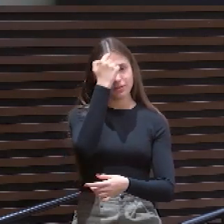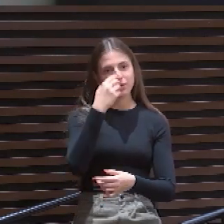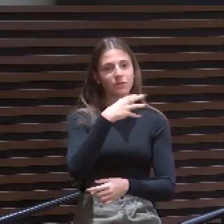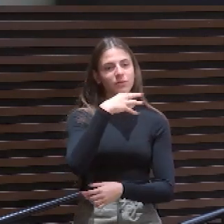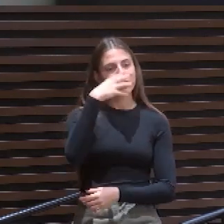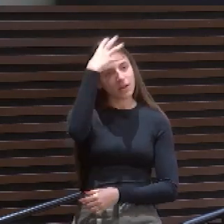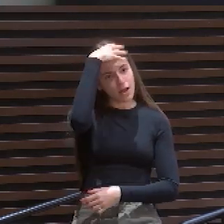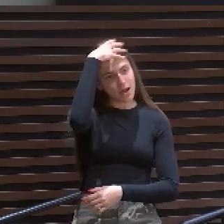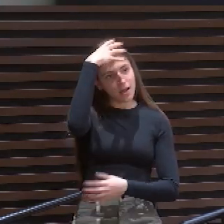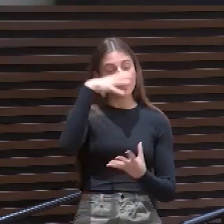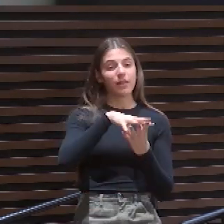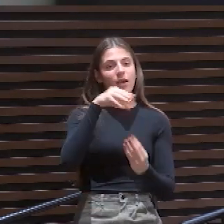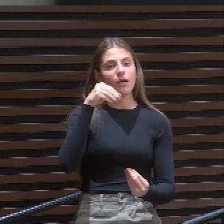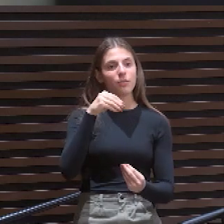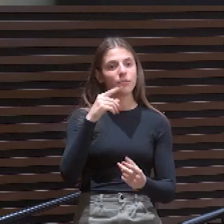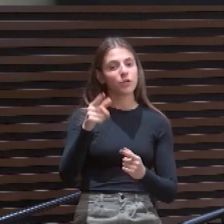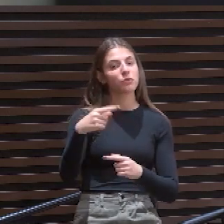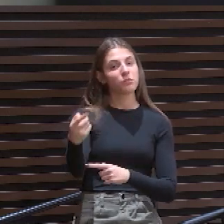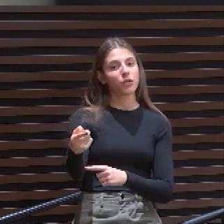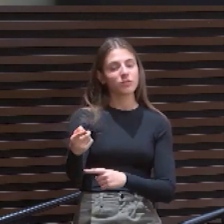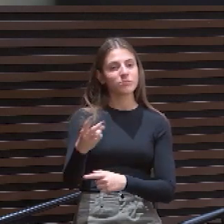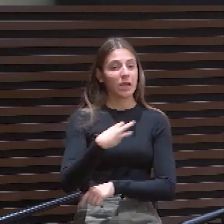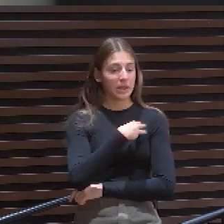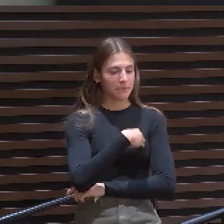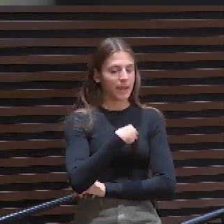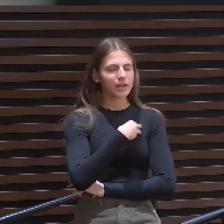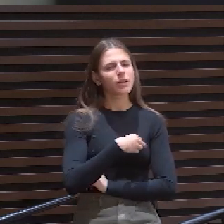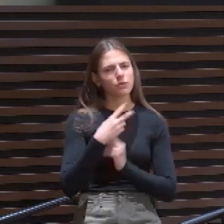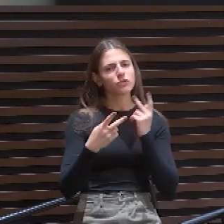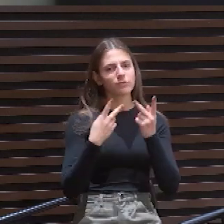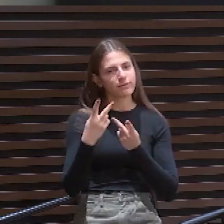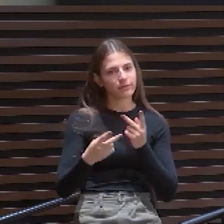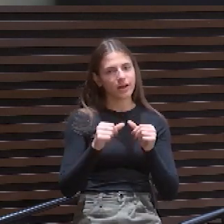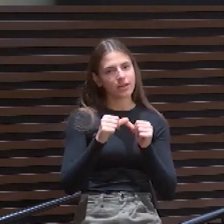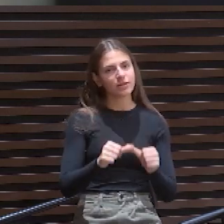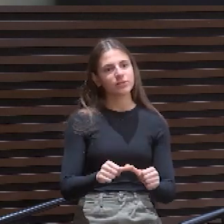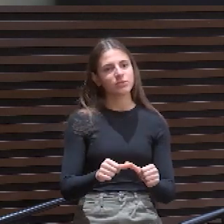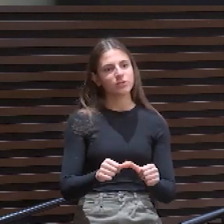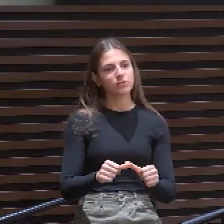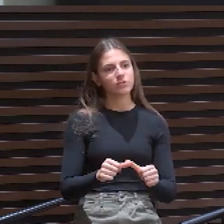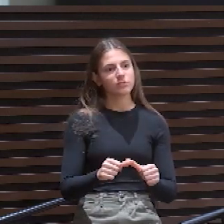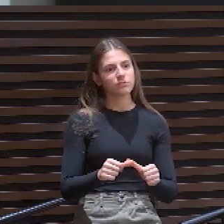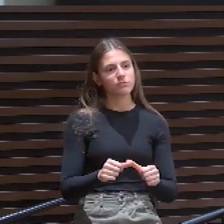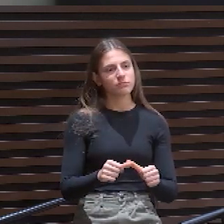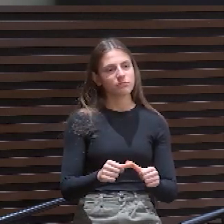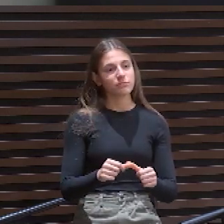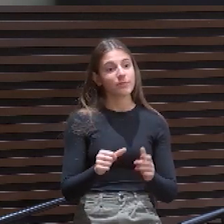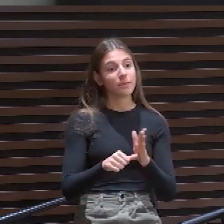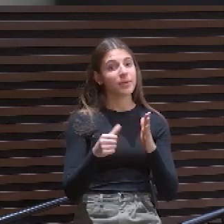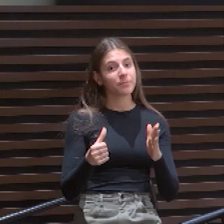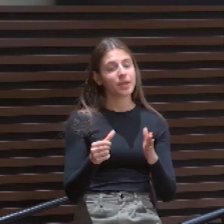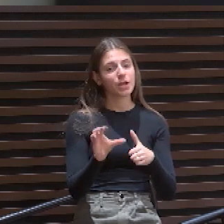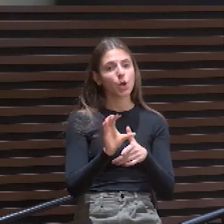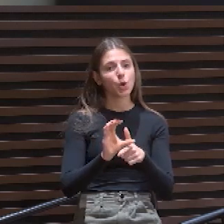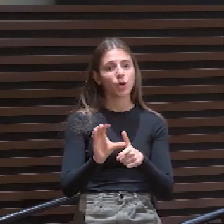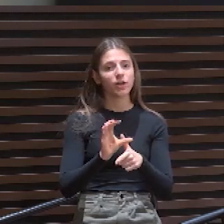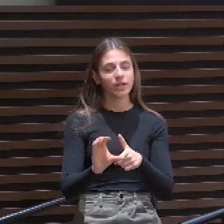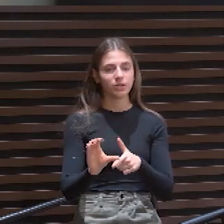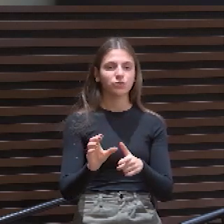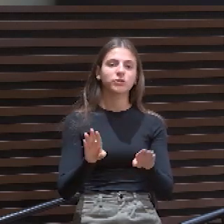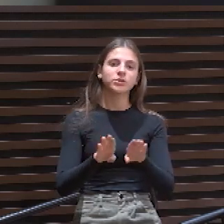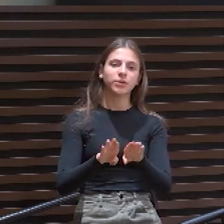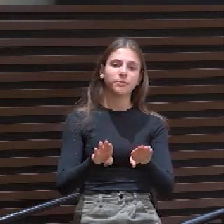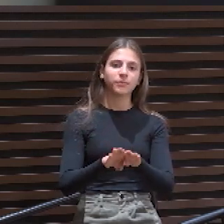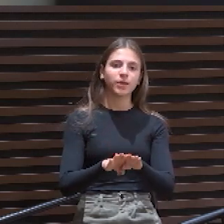do próximo, Mateus 18, 15 a 20, e 1 Coríntios 5, 1 a 13,